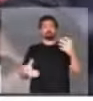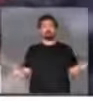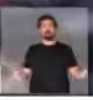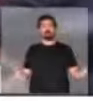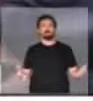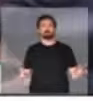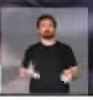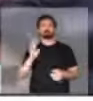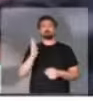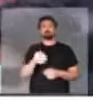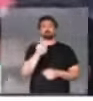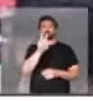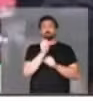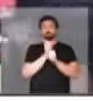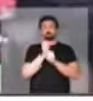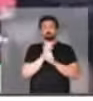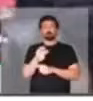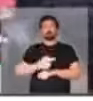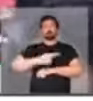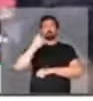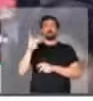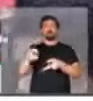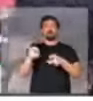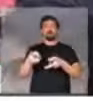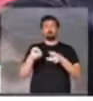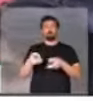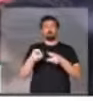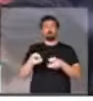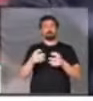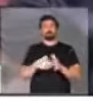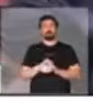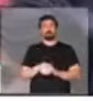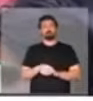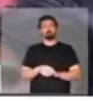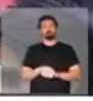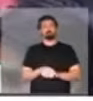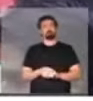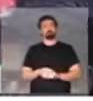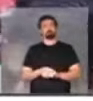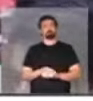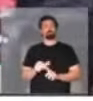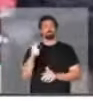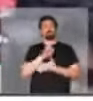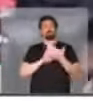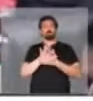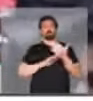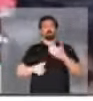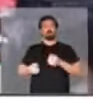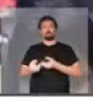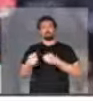vai completar 5 anos de cobrança de pedágios. Vai completar 5 anos. Não teve, bem dizer, nada